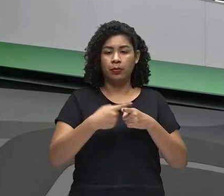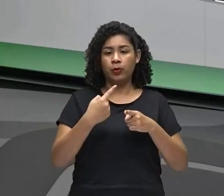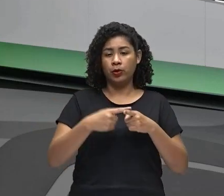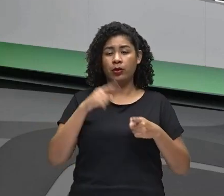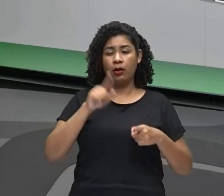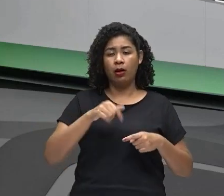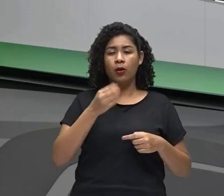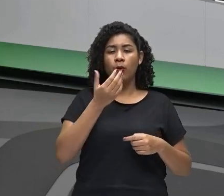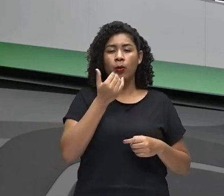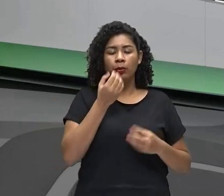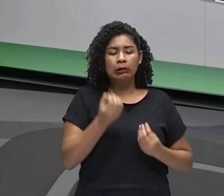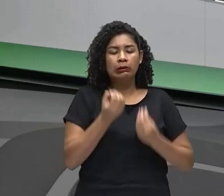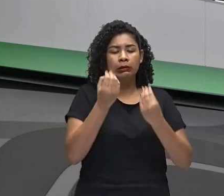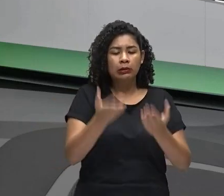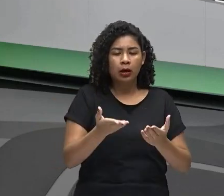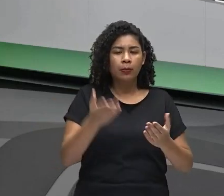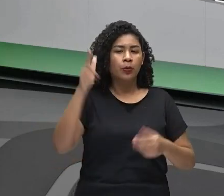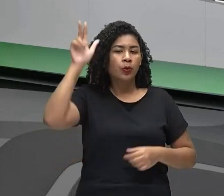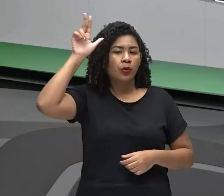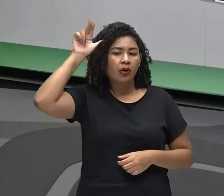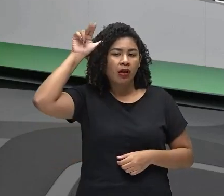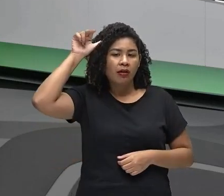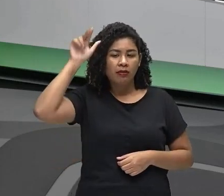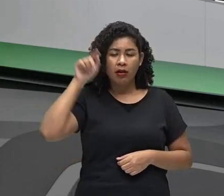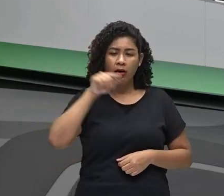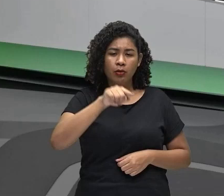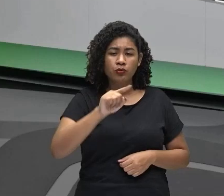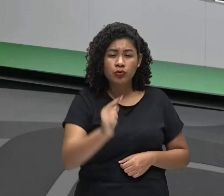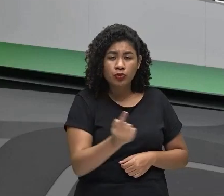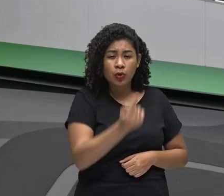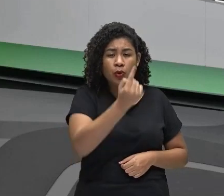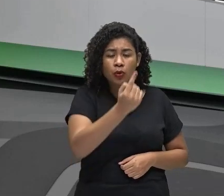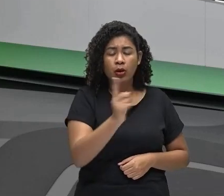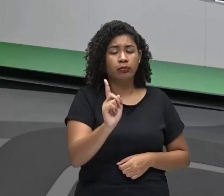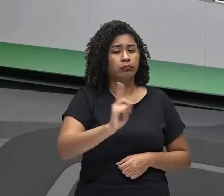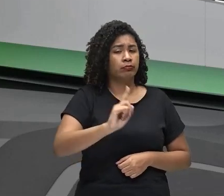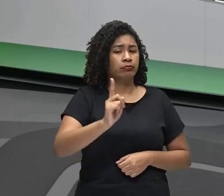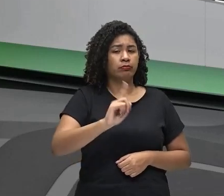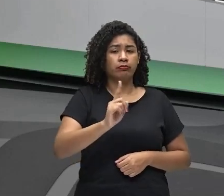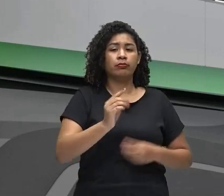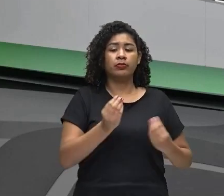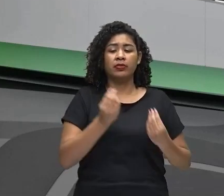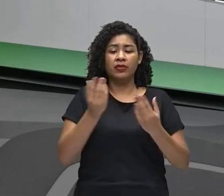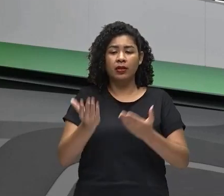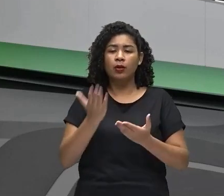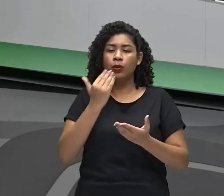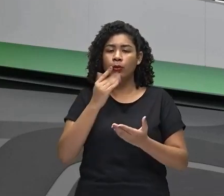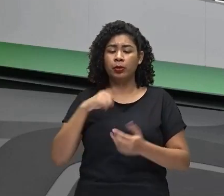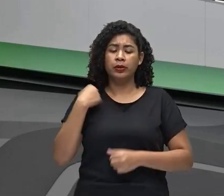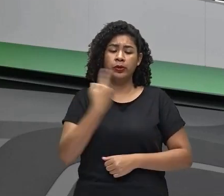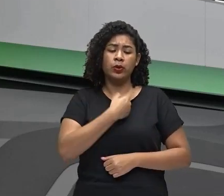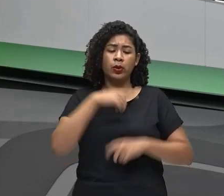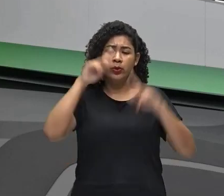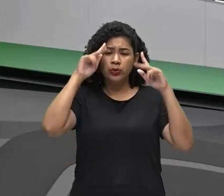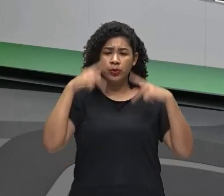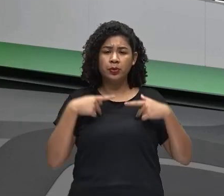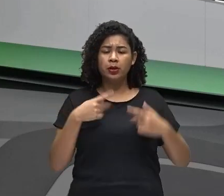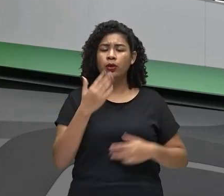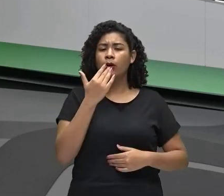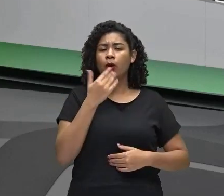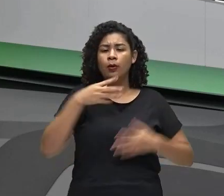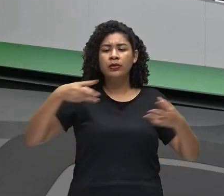somente para o cavalo, como a gente observou ali naquela outra imagem, né? Mas também para a gente, né? A gente come salada, né? Come